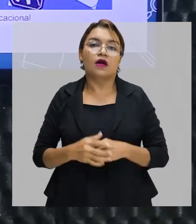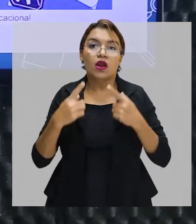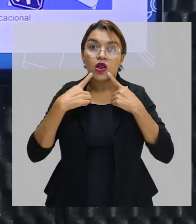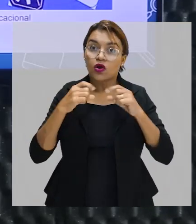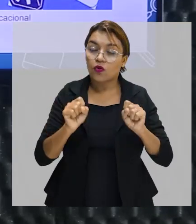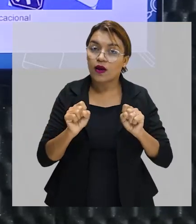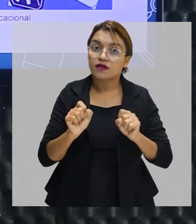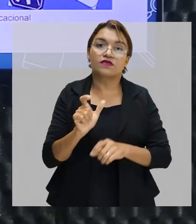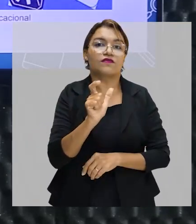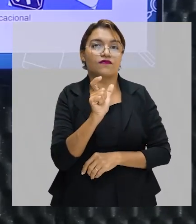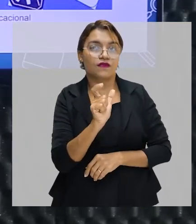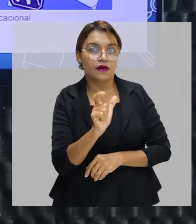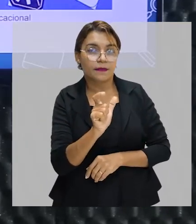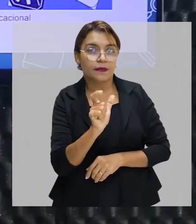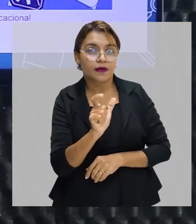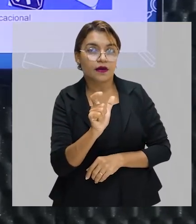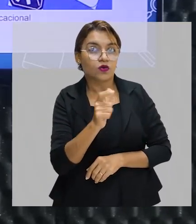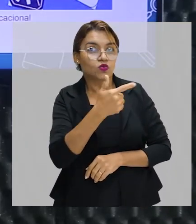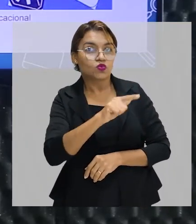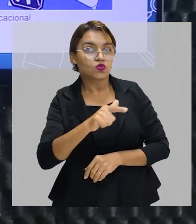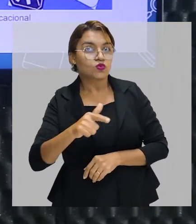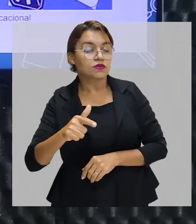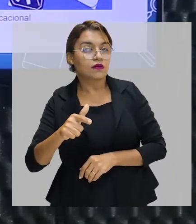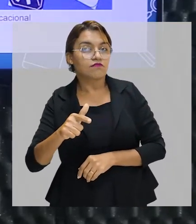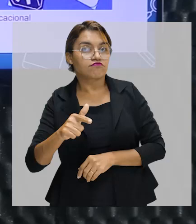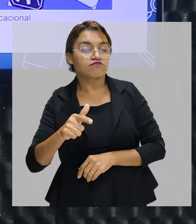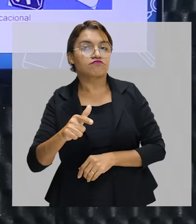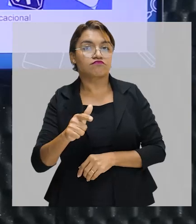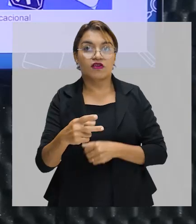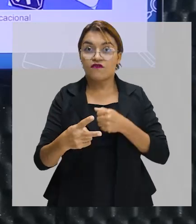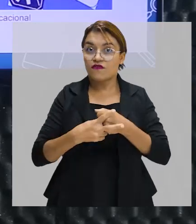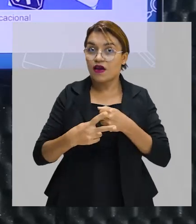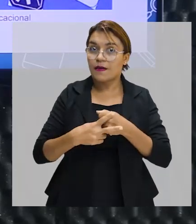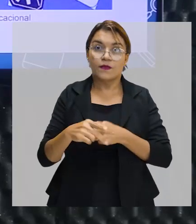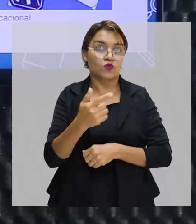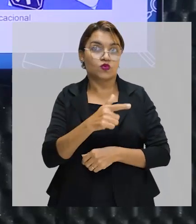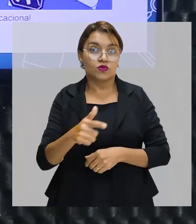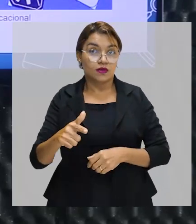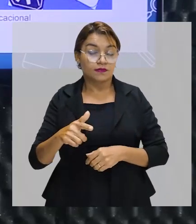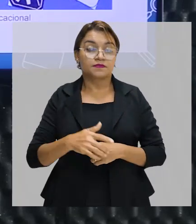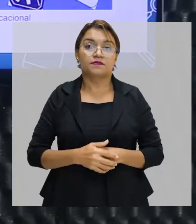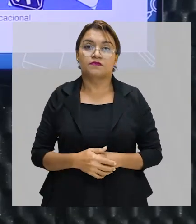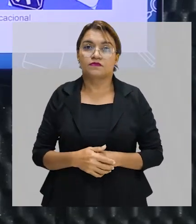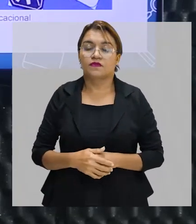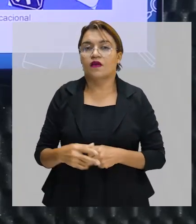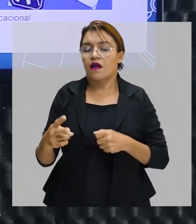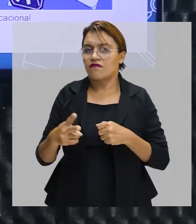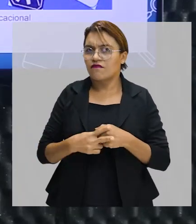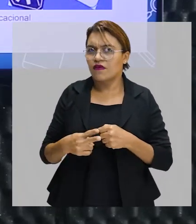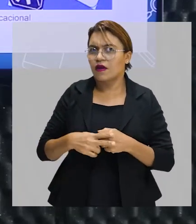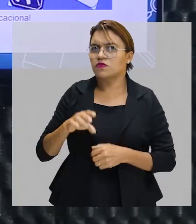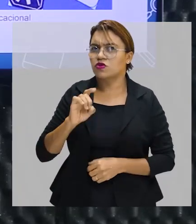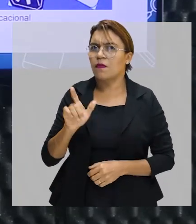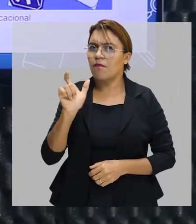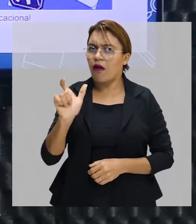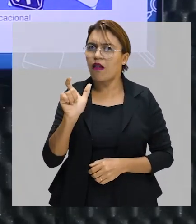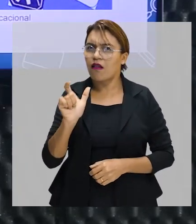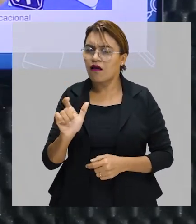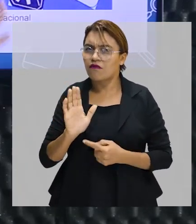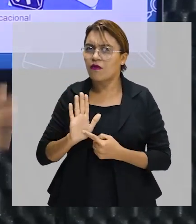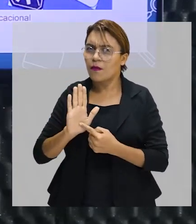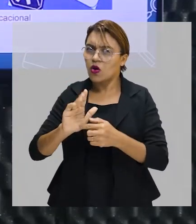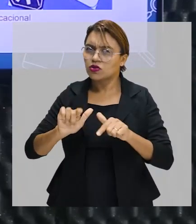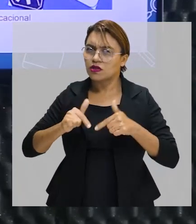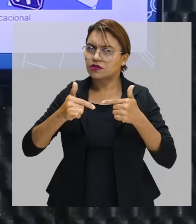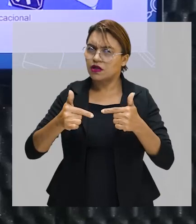verbal, linguagem sem palavra, sem verbo, tá bom? Não vá achar que verbo é só palavra que indica ação,